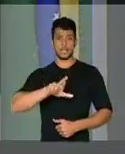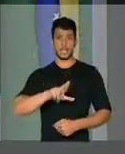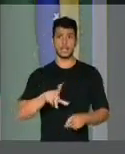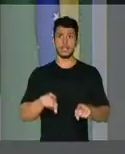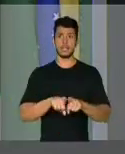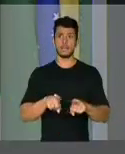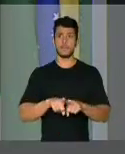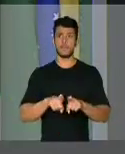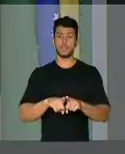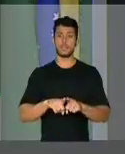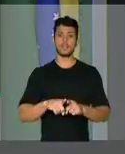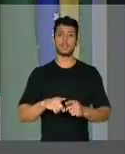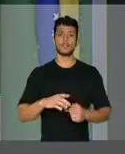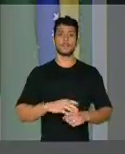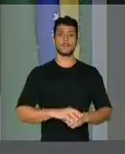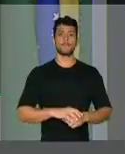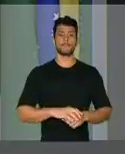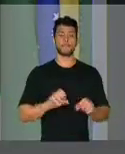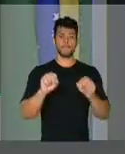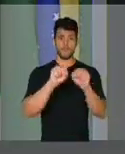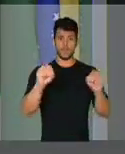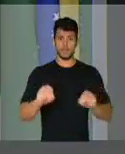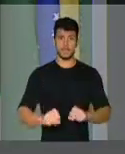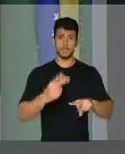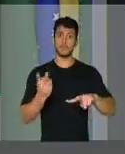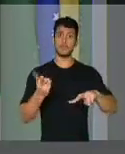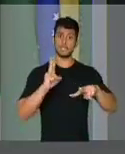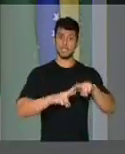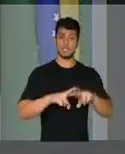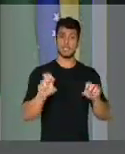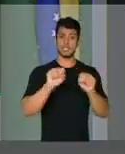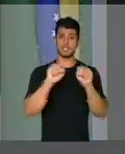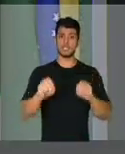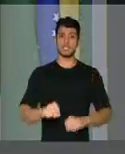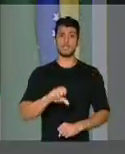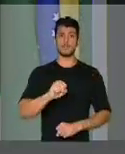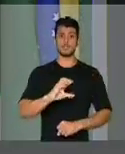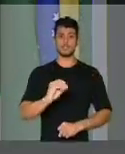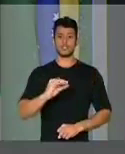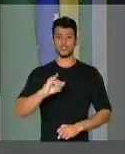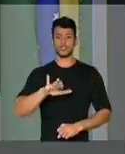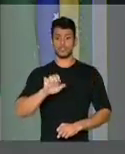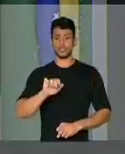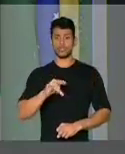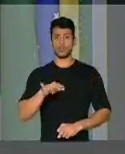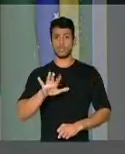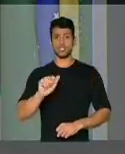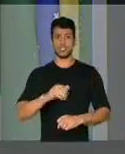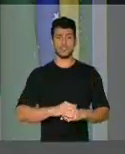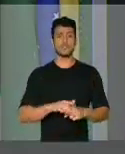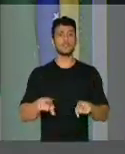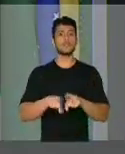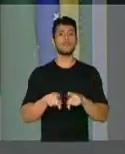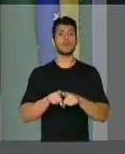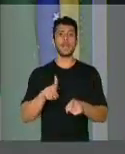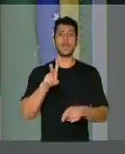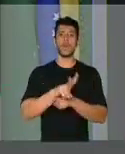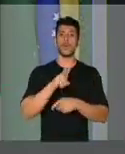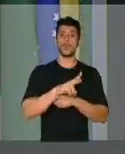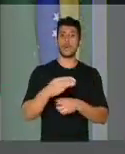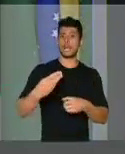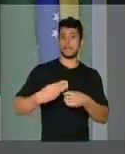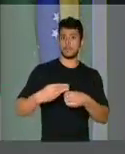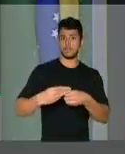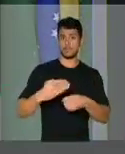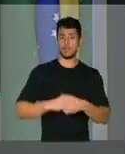do sistema socioeducativo, as guardas municipais, os institutos oficiais de